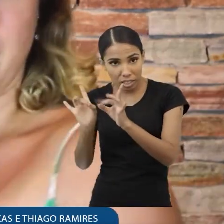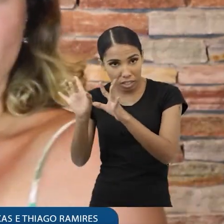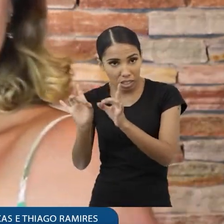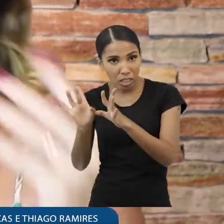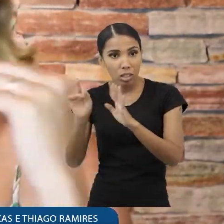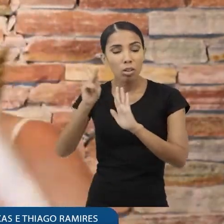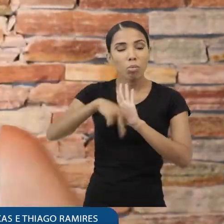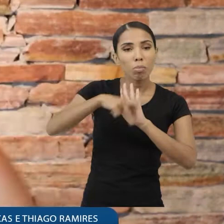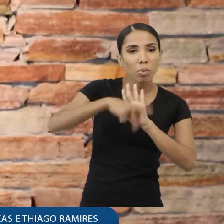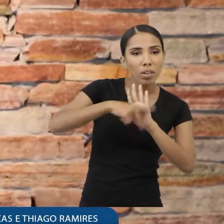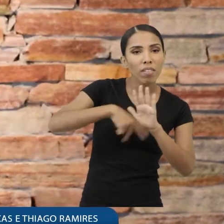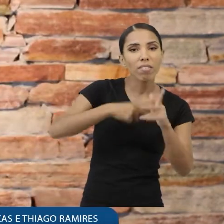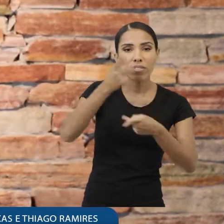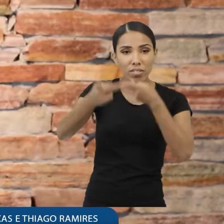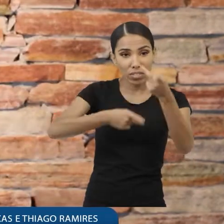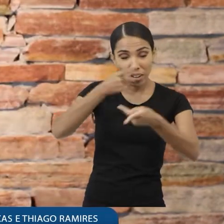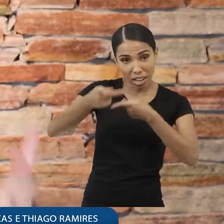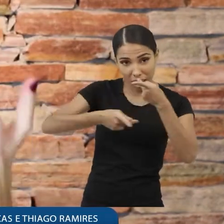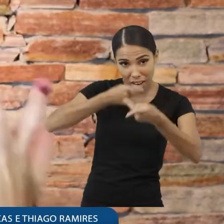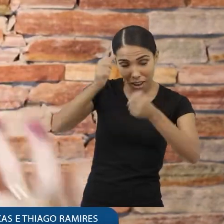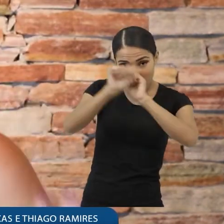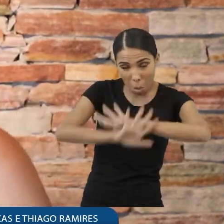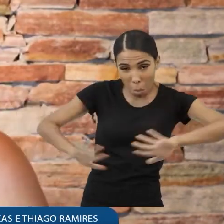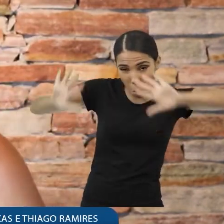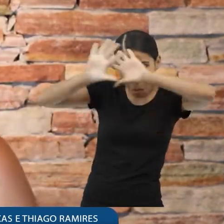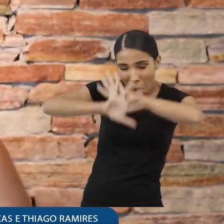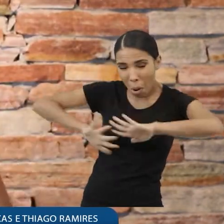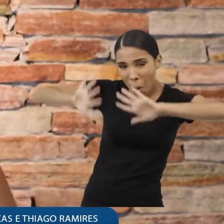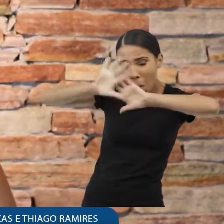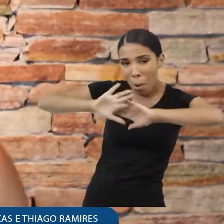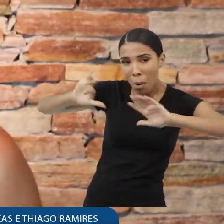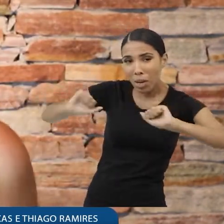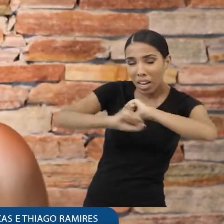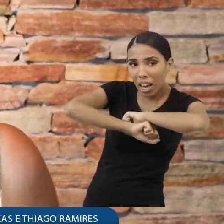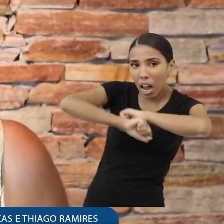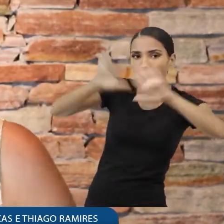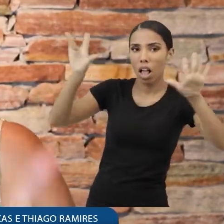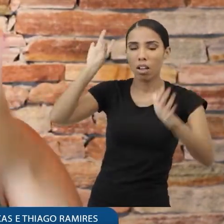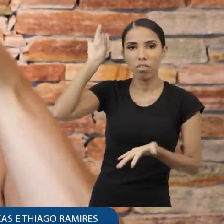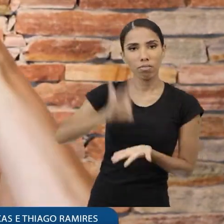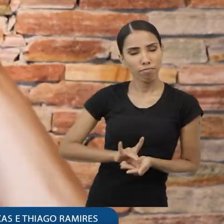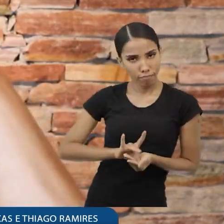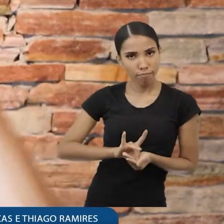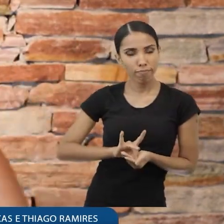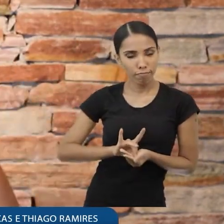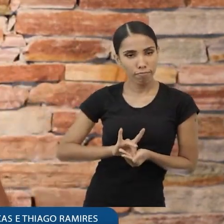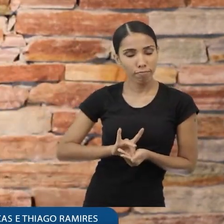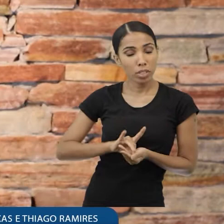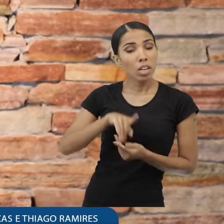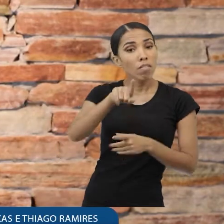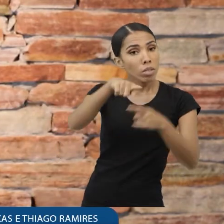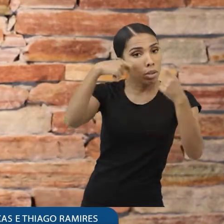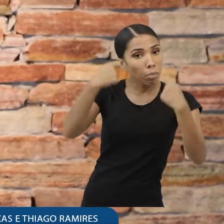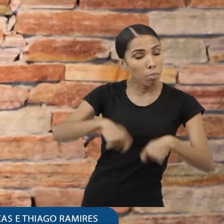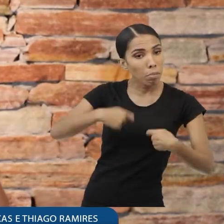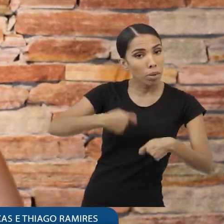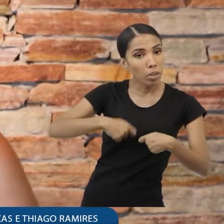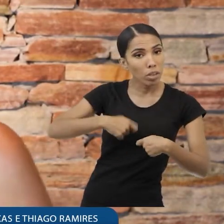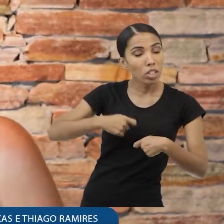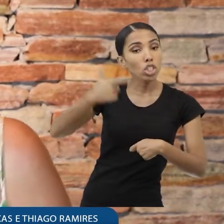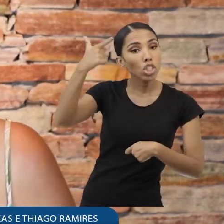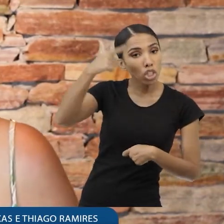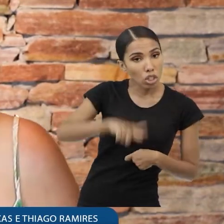seu peixe, vender bem o seu projeto, falar bem sobre ele e deixar claro o que de fato ele realmente realiza,